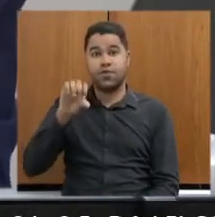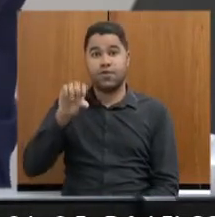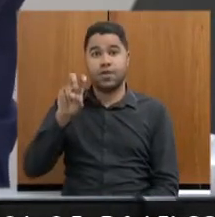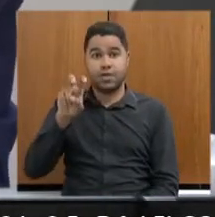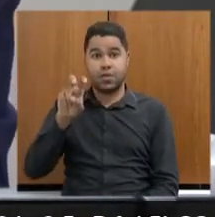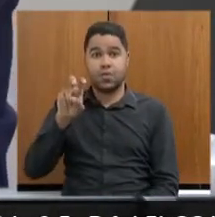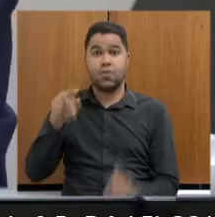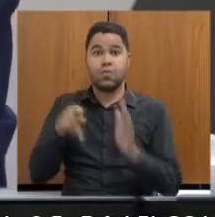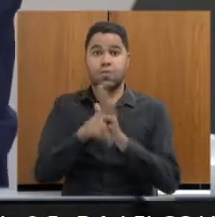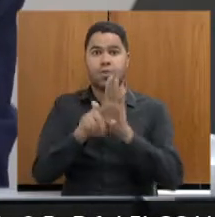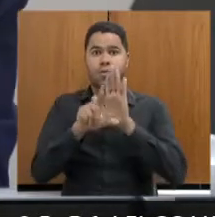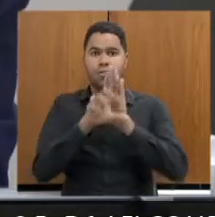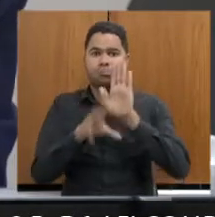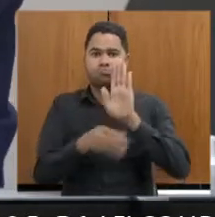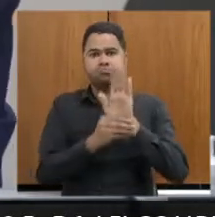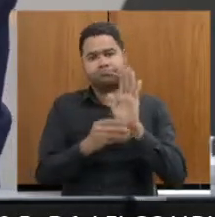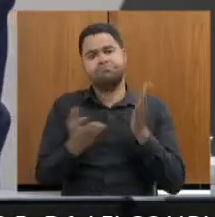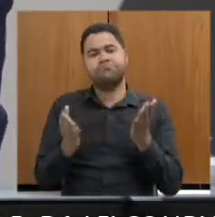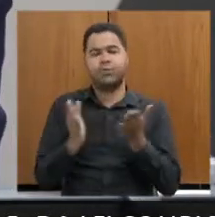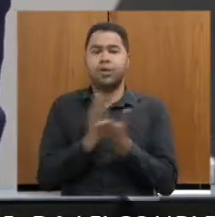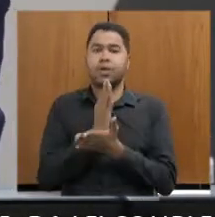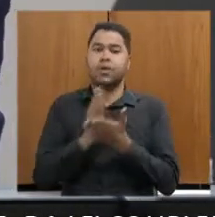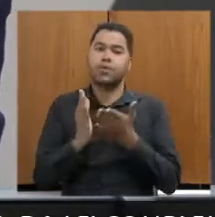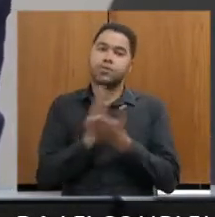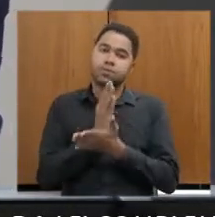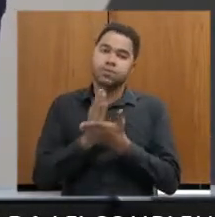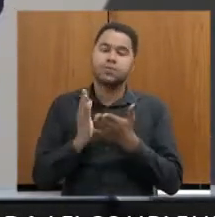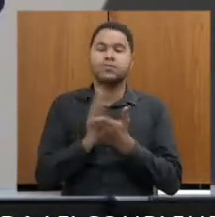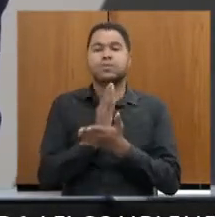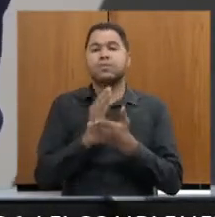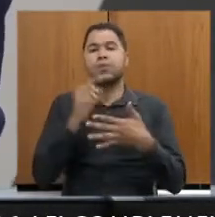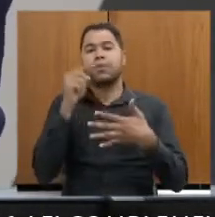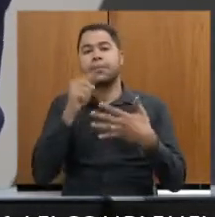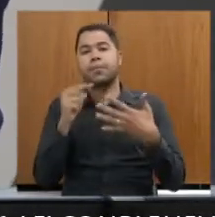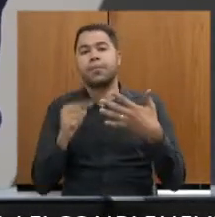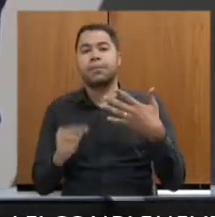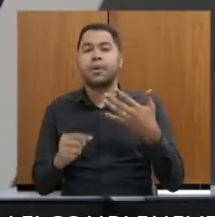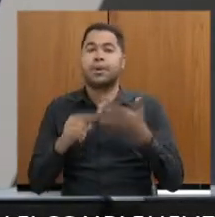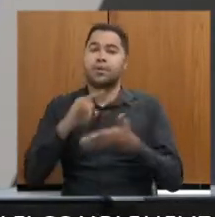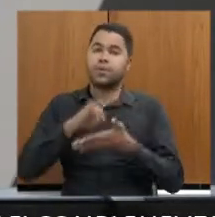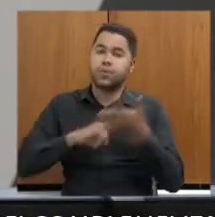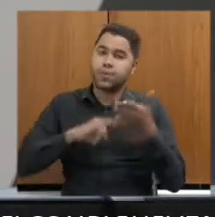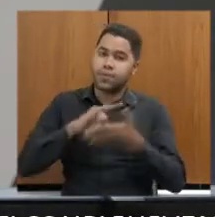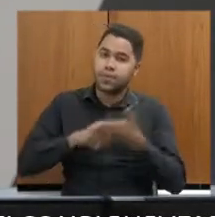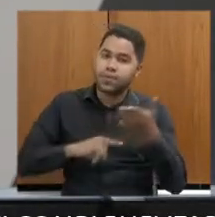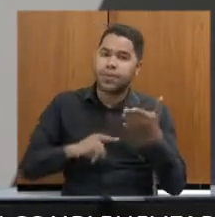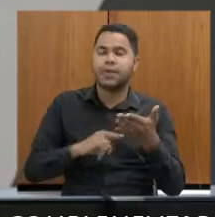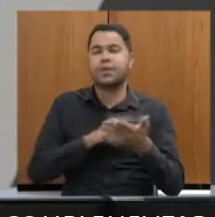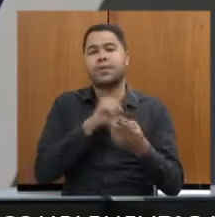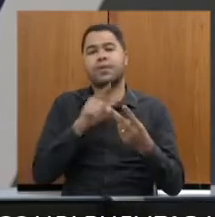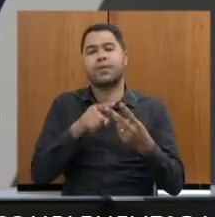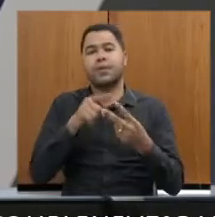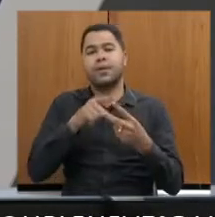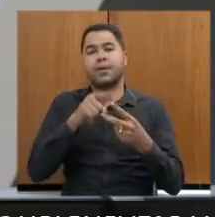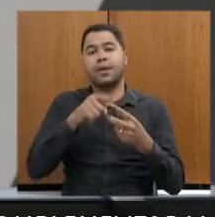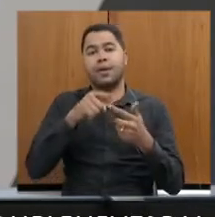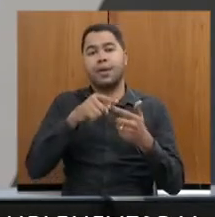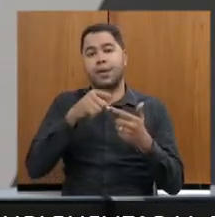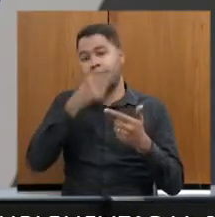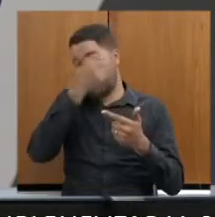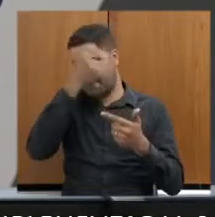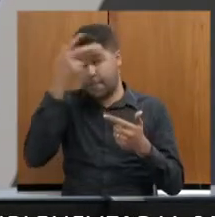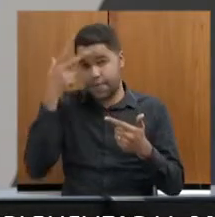mesmo porque em muitos casos é questão de documentação do da prefeitura